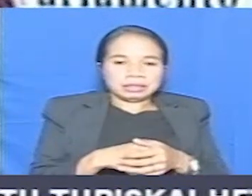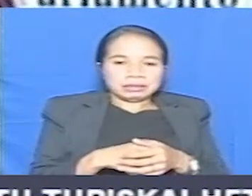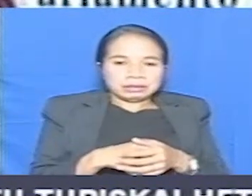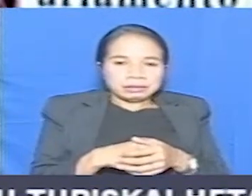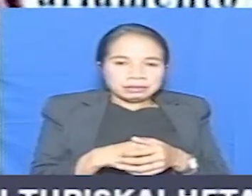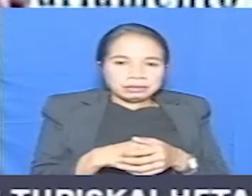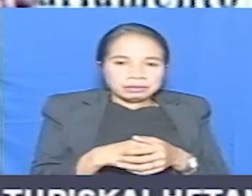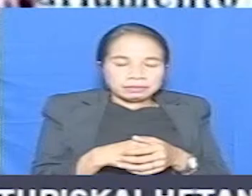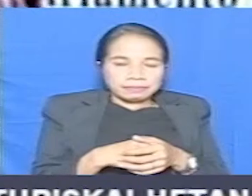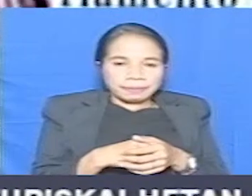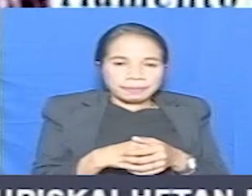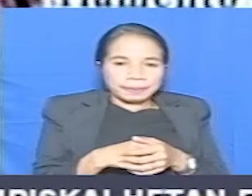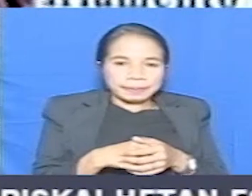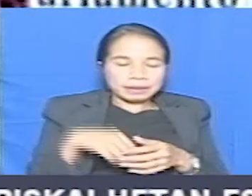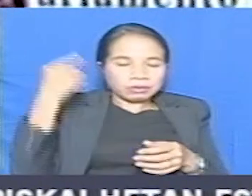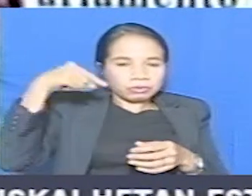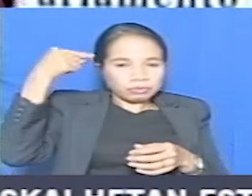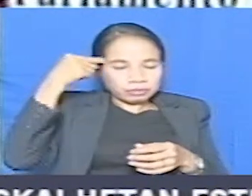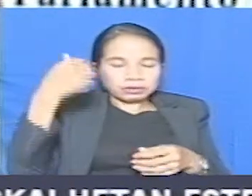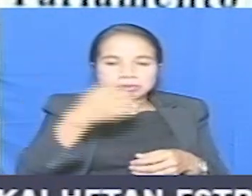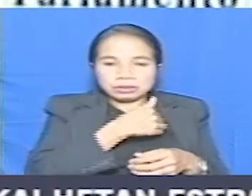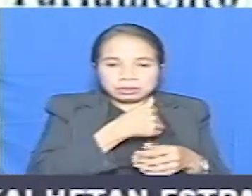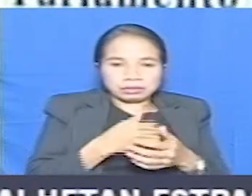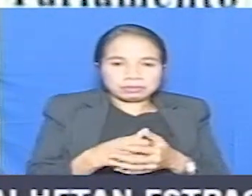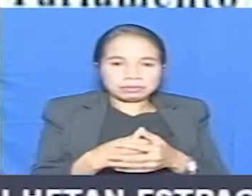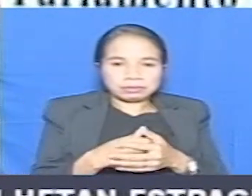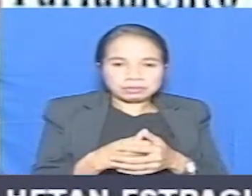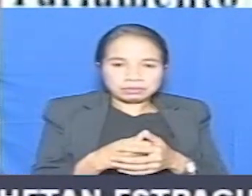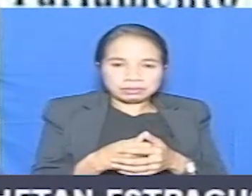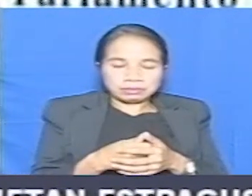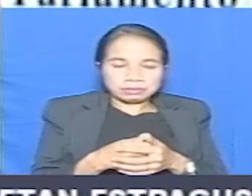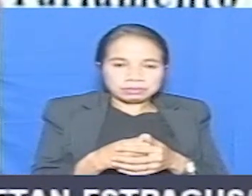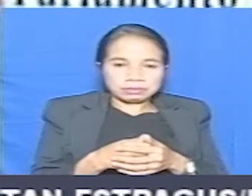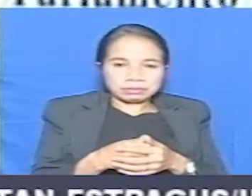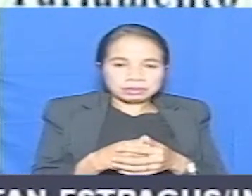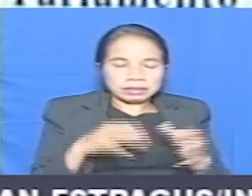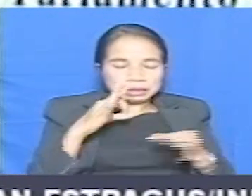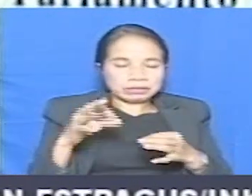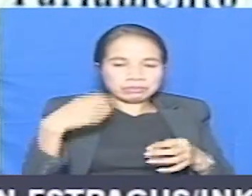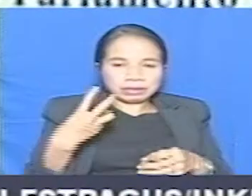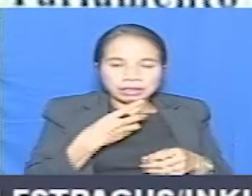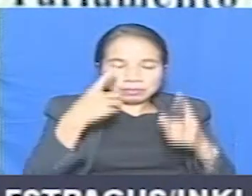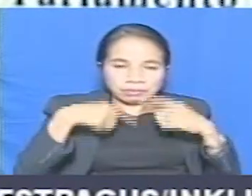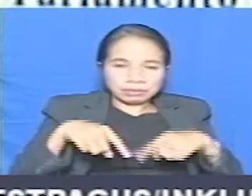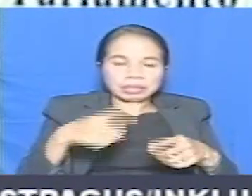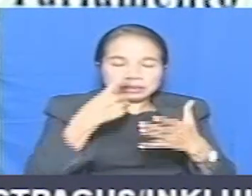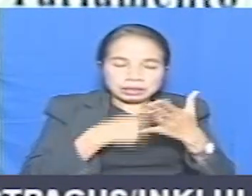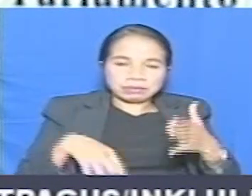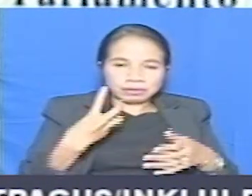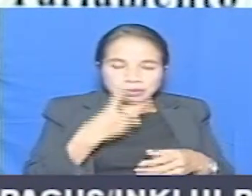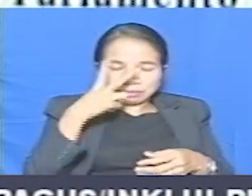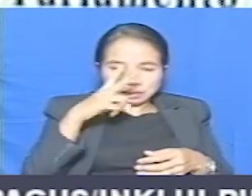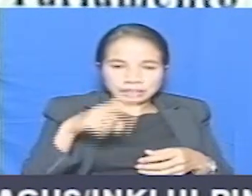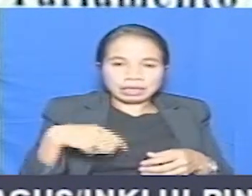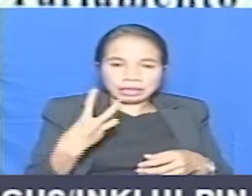Temporariamente ato atende governo será hato dado ser na mãe. Não será o atende. Quando a mi base sairá a minha rei, mas a mi